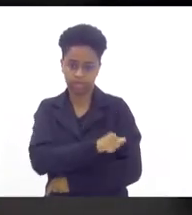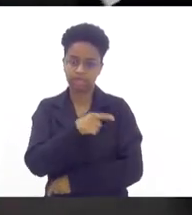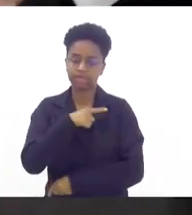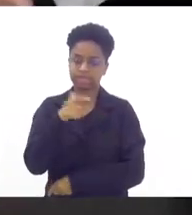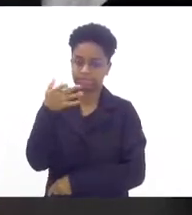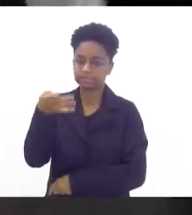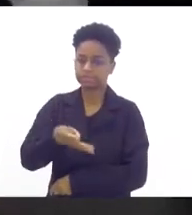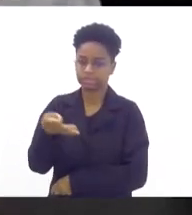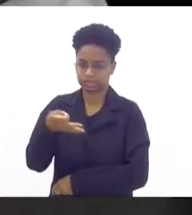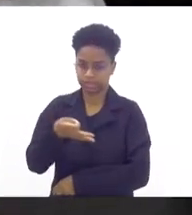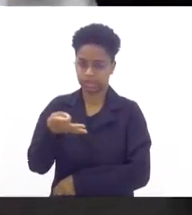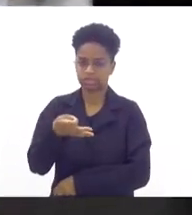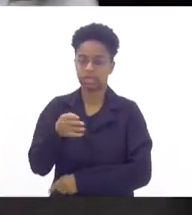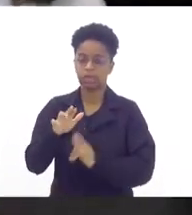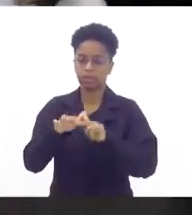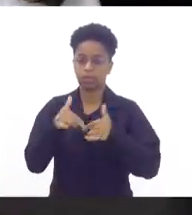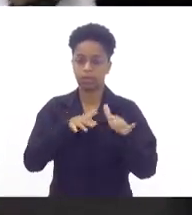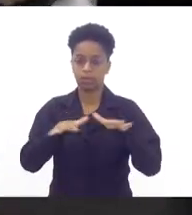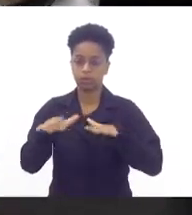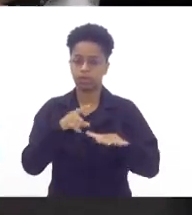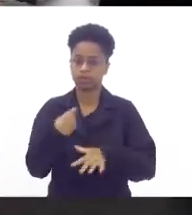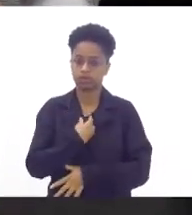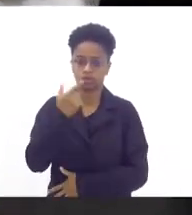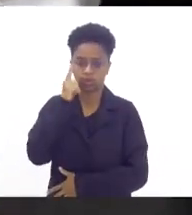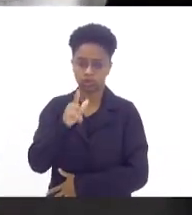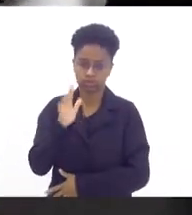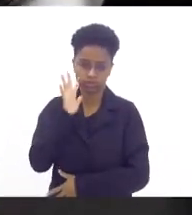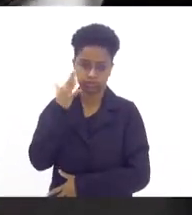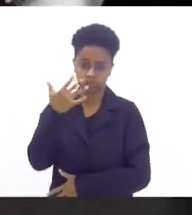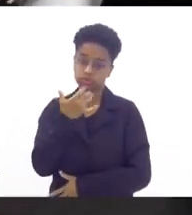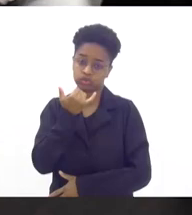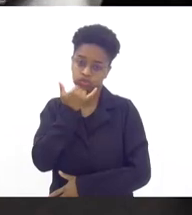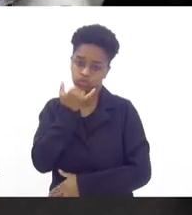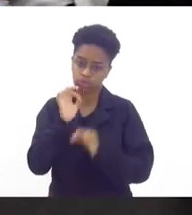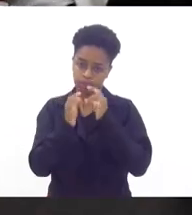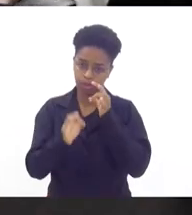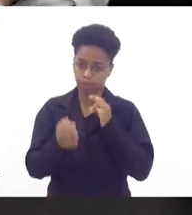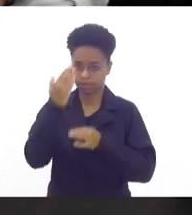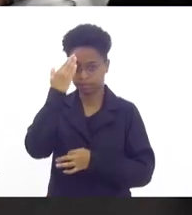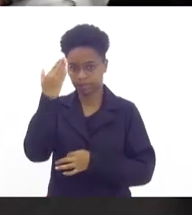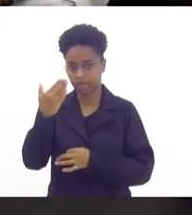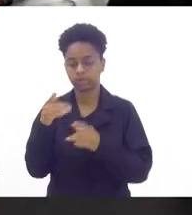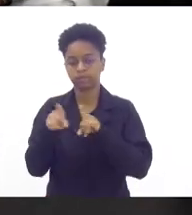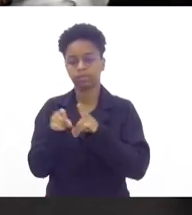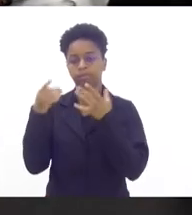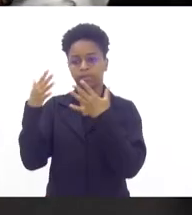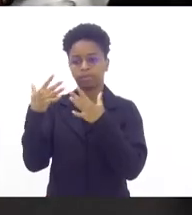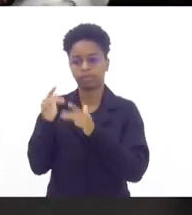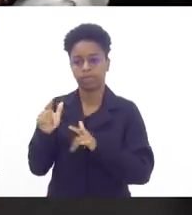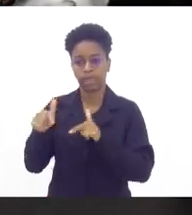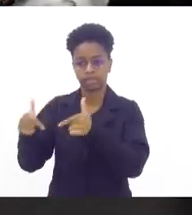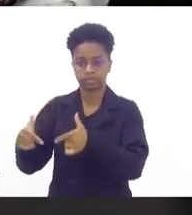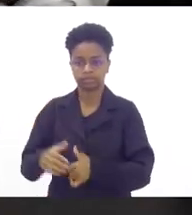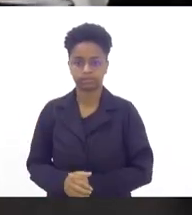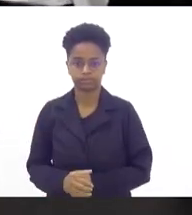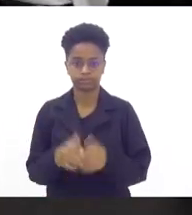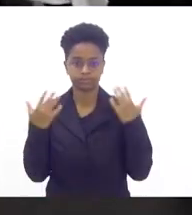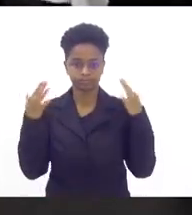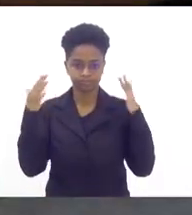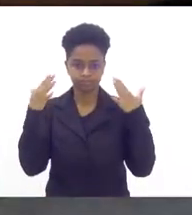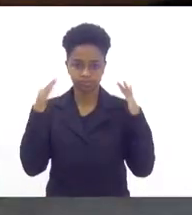certeza certeza que através desse movimento aqui a gente vai fazer obrigado desculpa me alongar Parabéns pela pela iniciativa Presidente